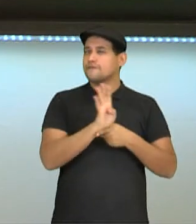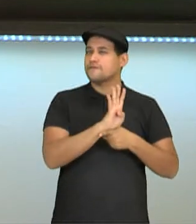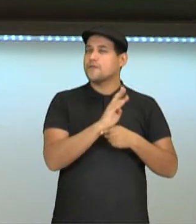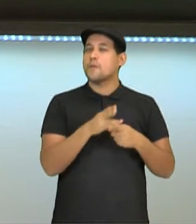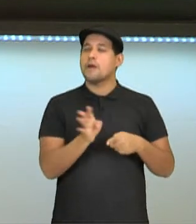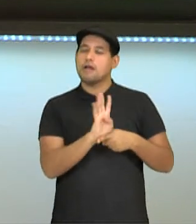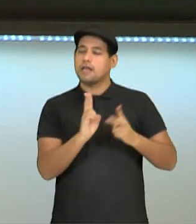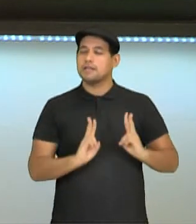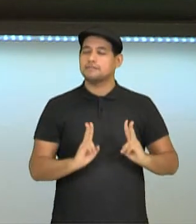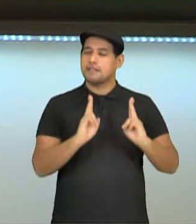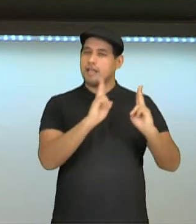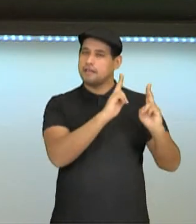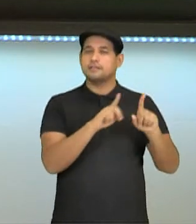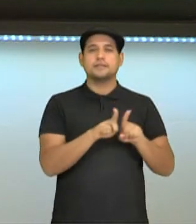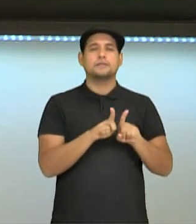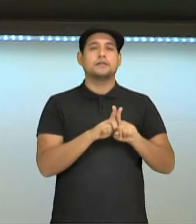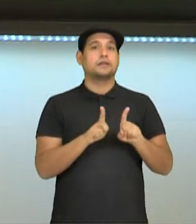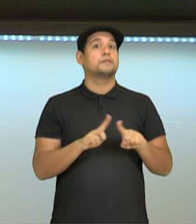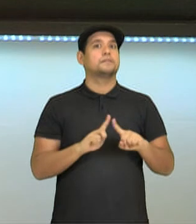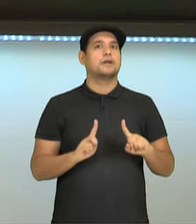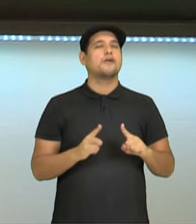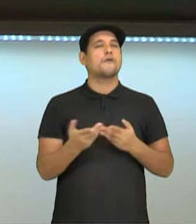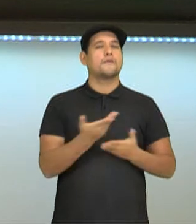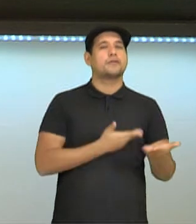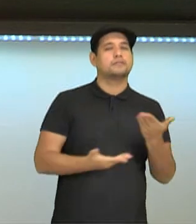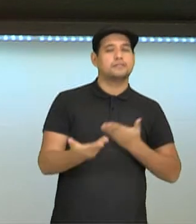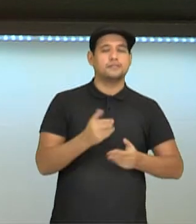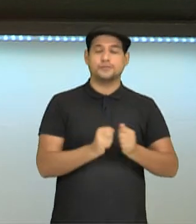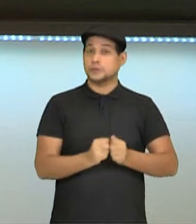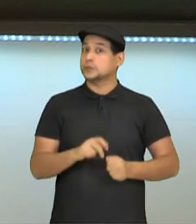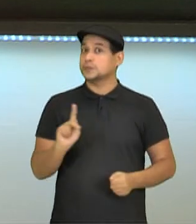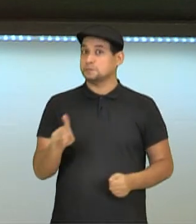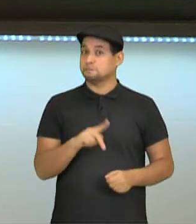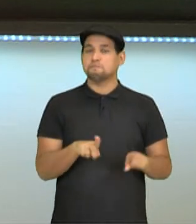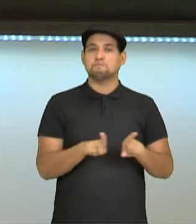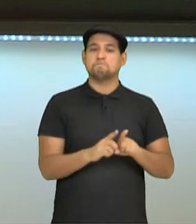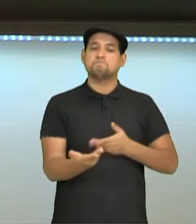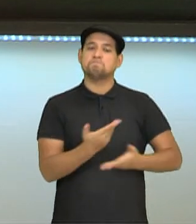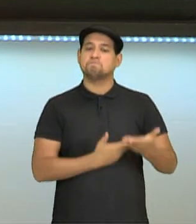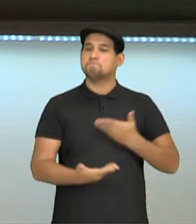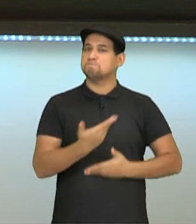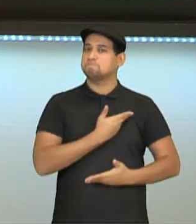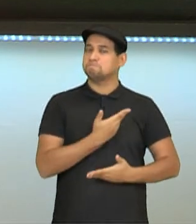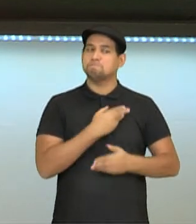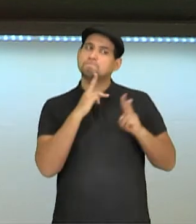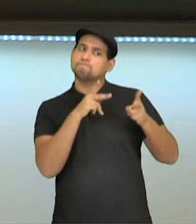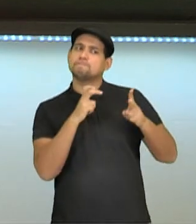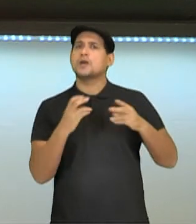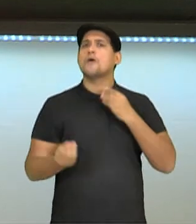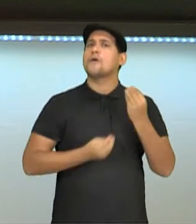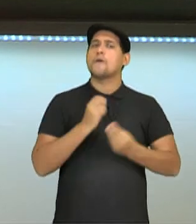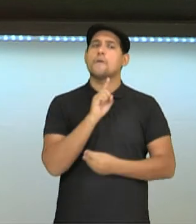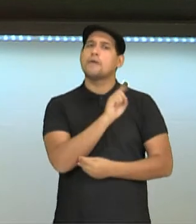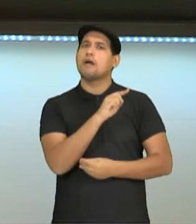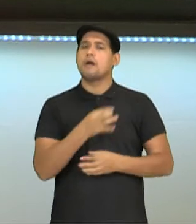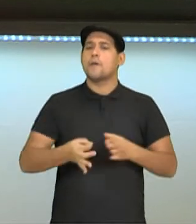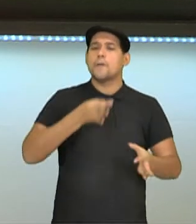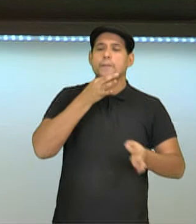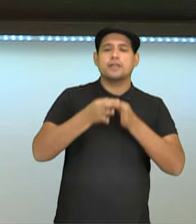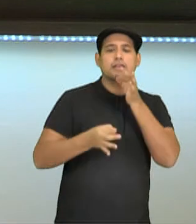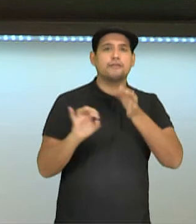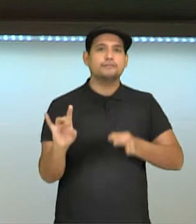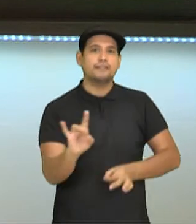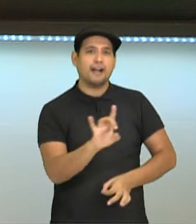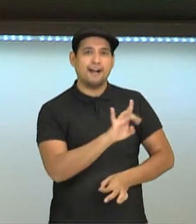uma série, né? Bom, compartilhe com o seu professor, com os seus colegas e veja qual foi a opinião